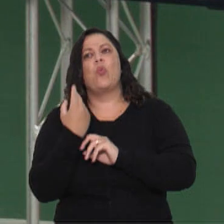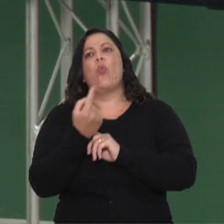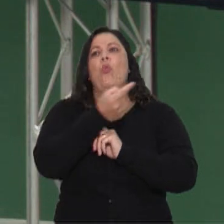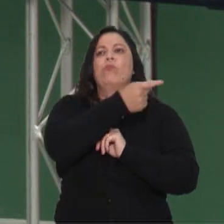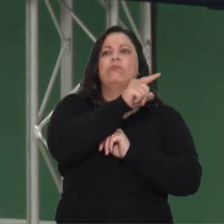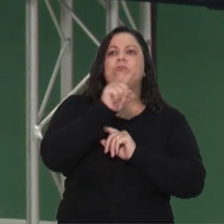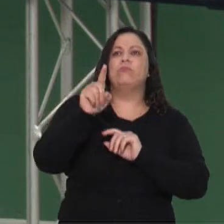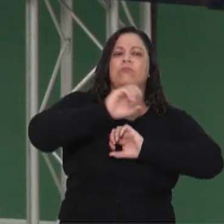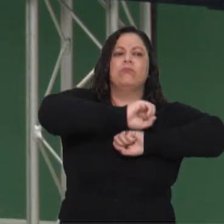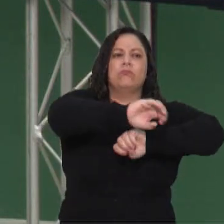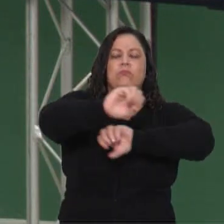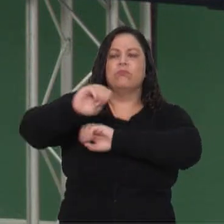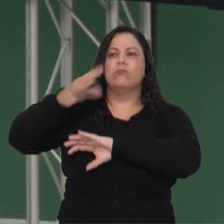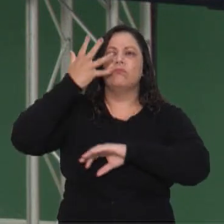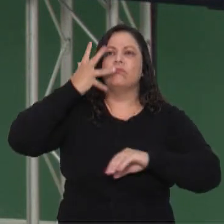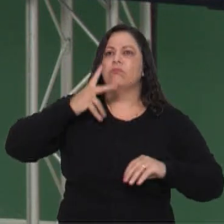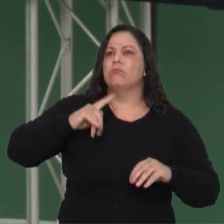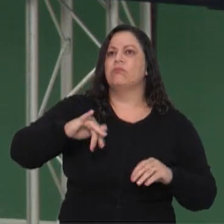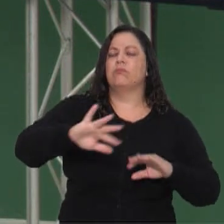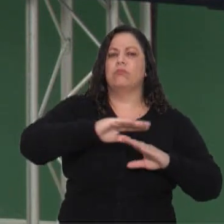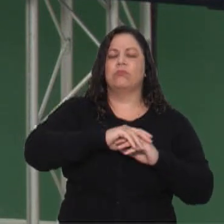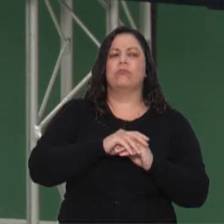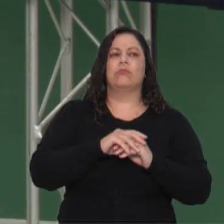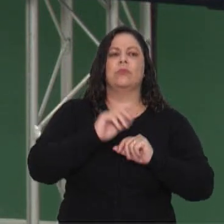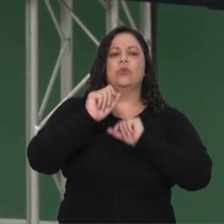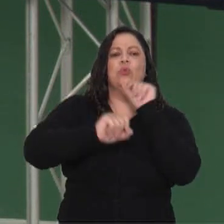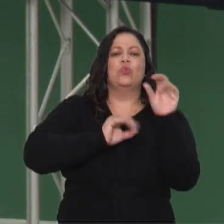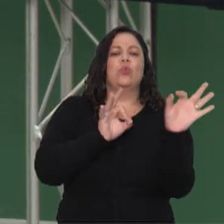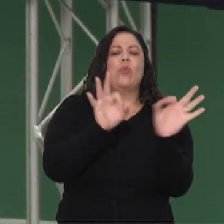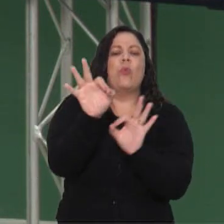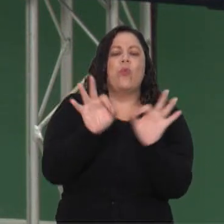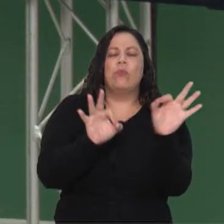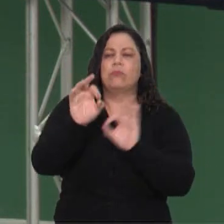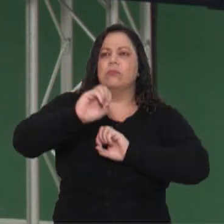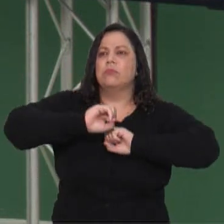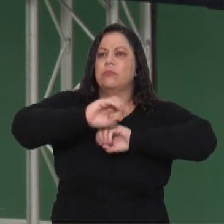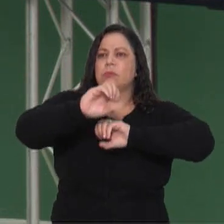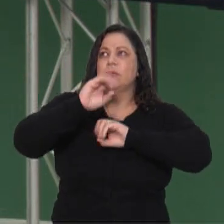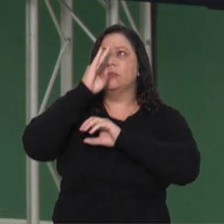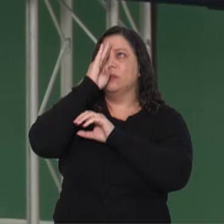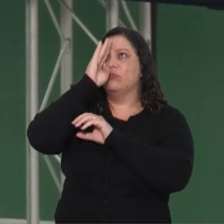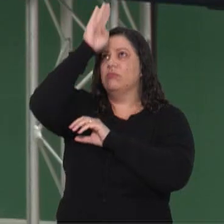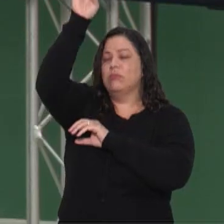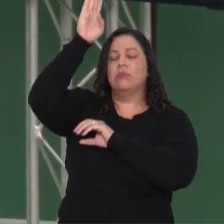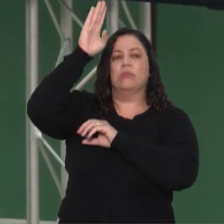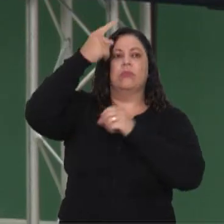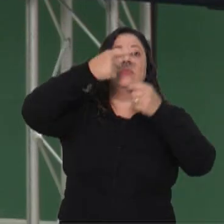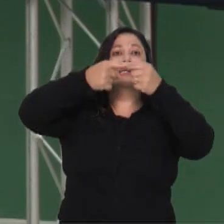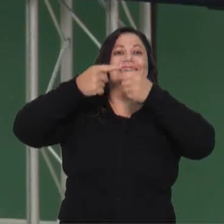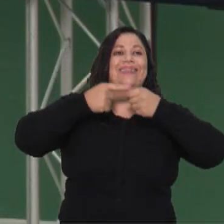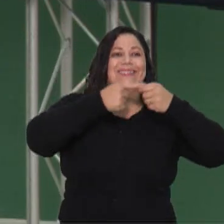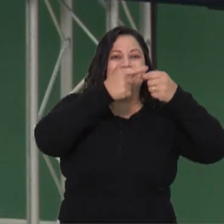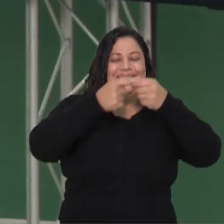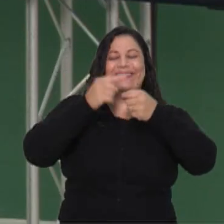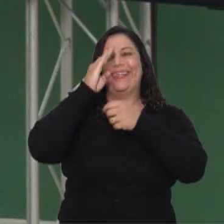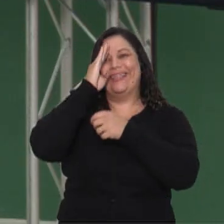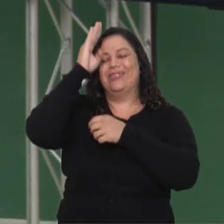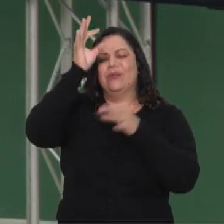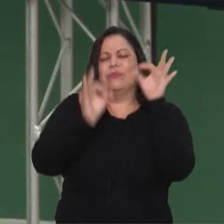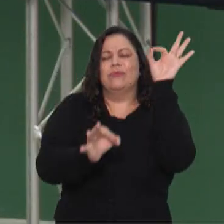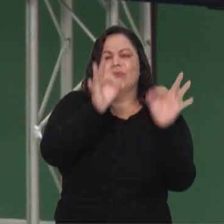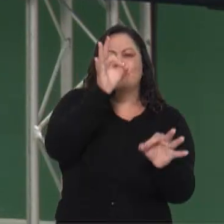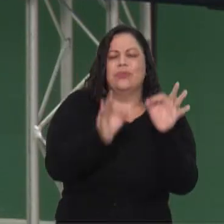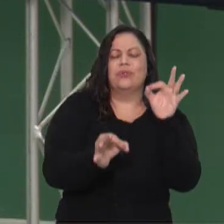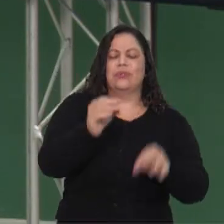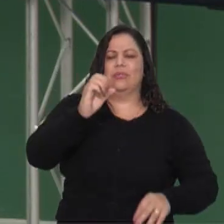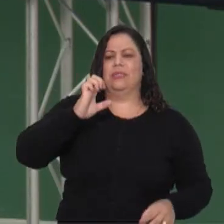não as crianças, tem tudo a ver com o plano do Platão de uma educação ideal para a cidade ideal, onde vai prevalecer a justiça, a ética,